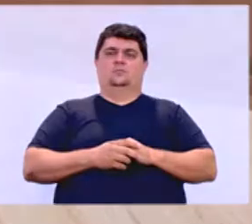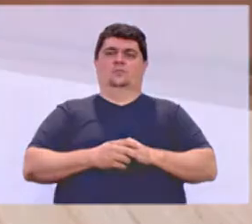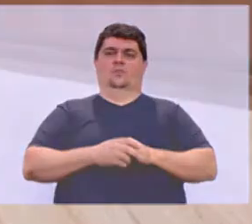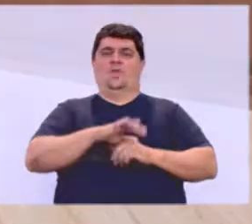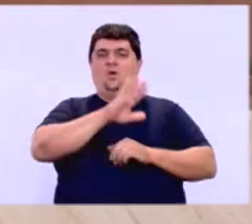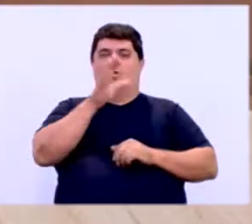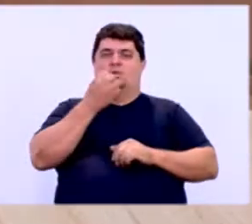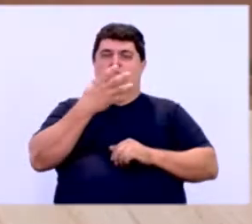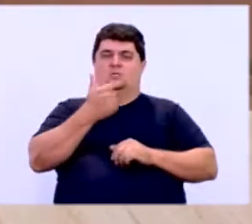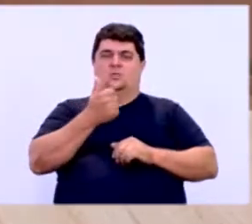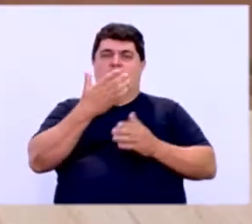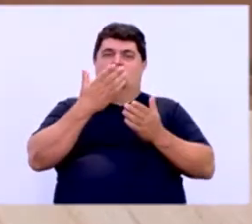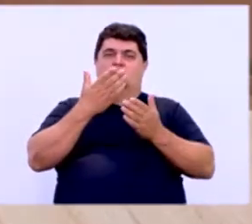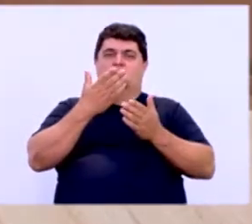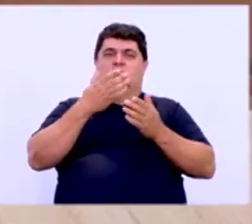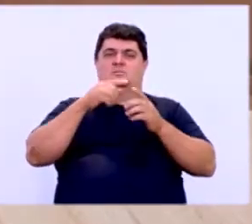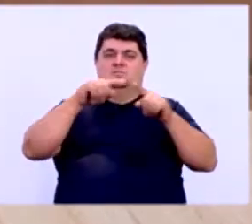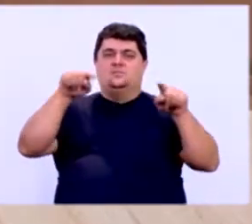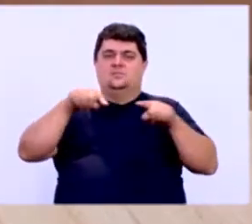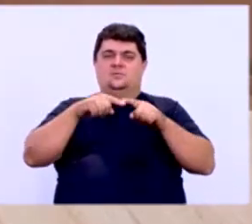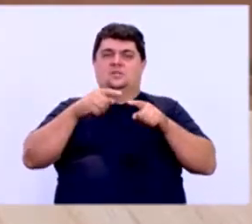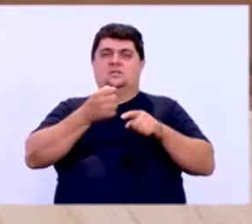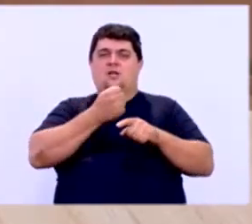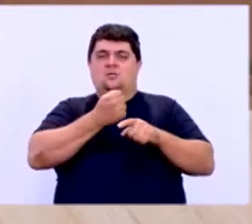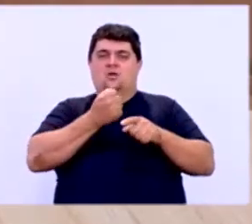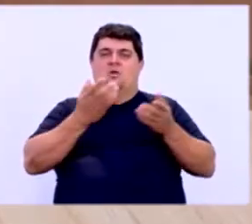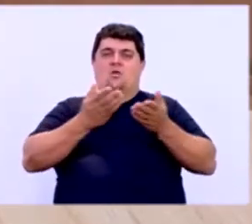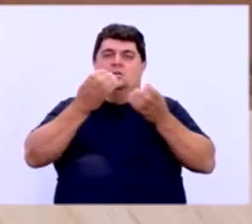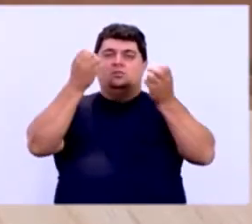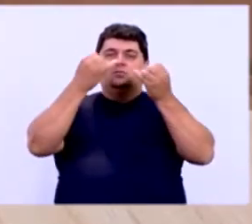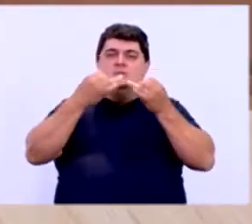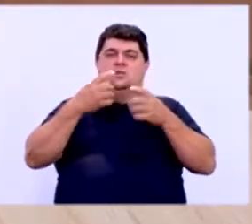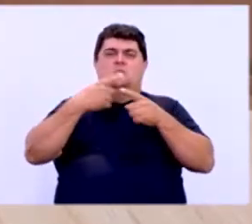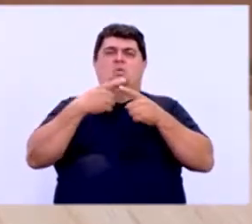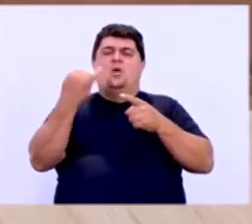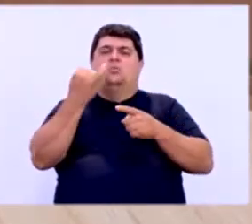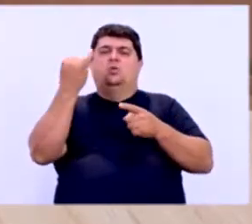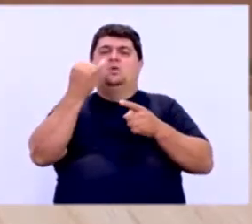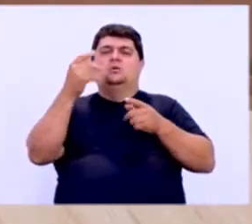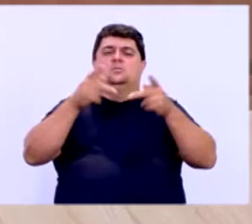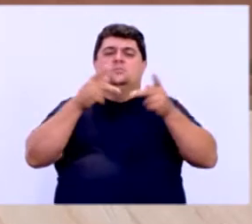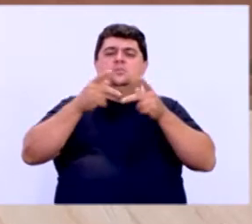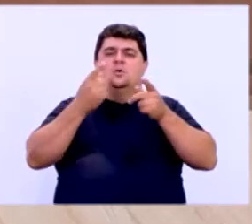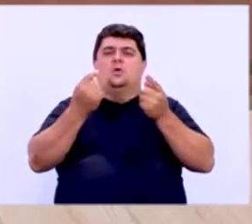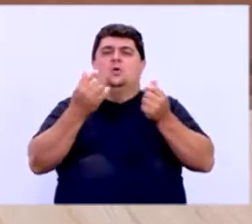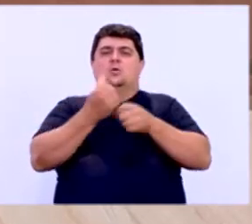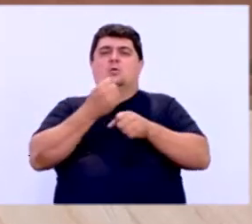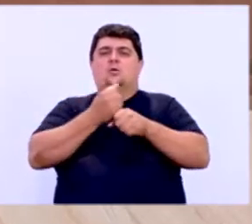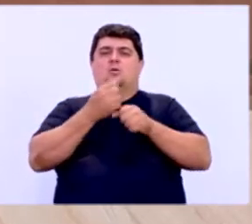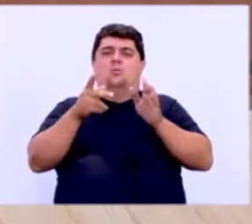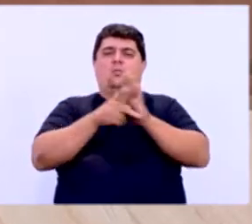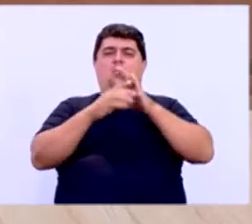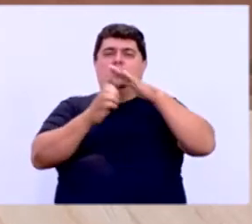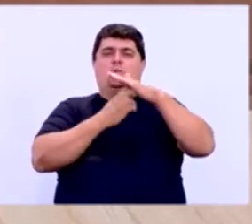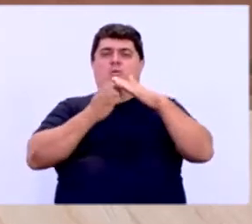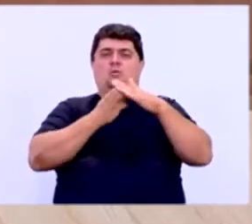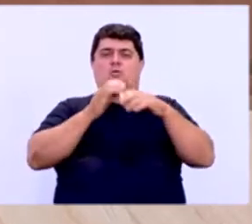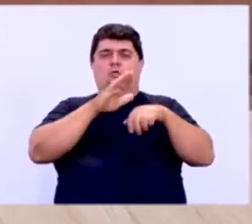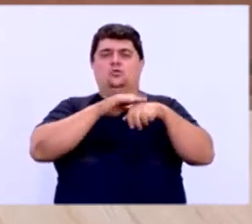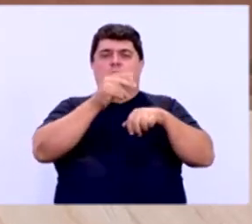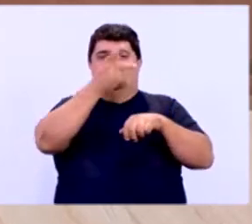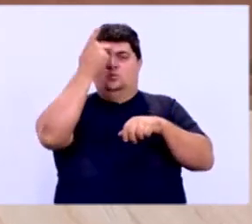Olá! Na sala de entrevistas de hoje falaremos sobre a importância do planejamento financeiro para as instituições. E o nosso convidado